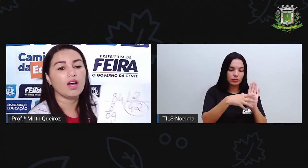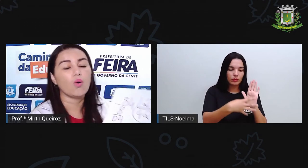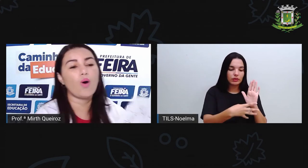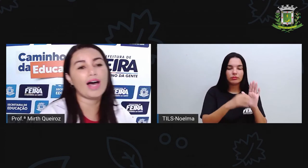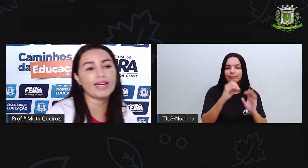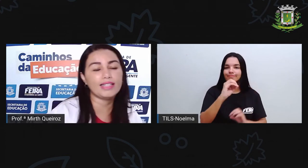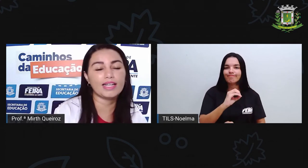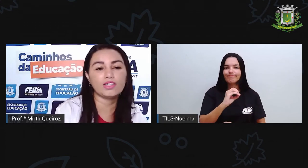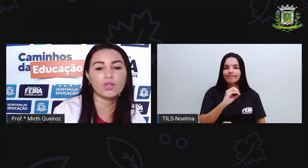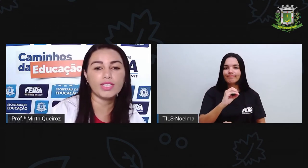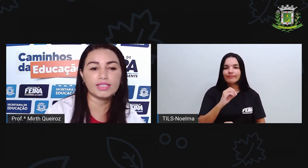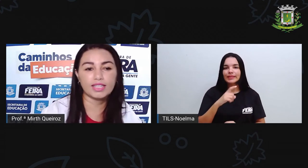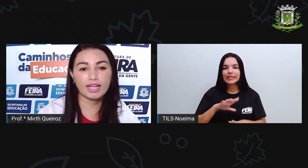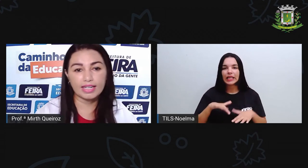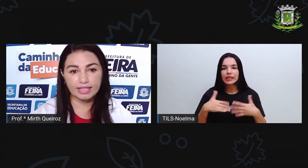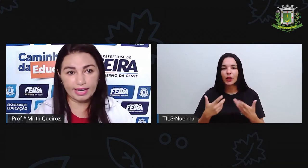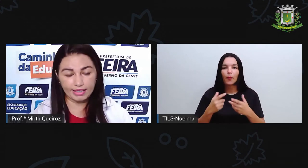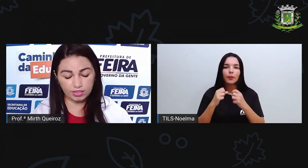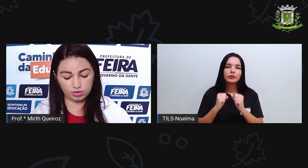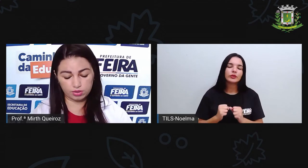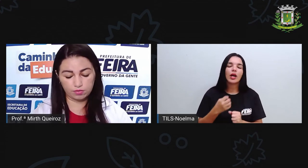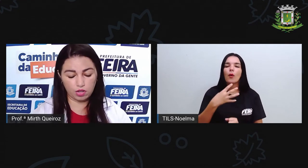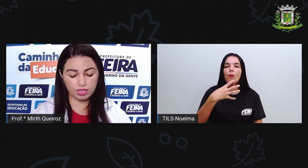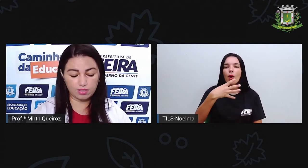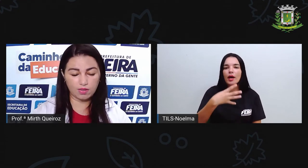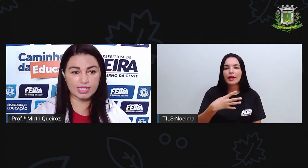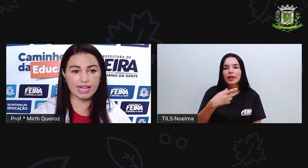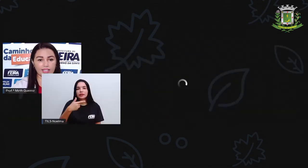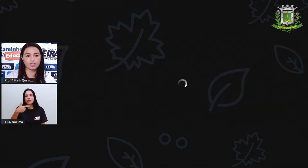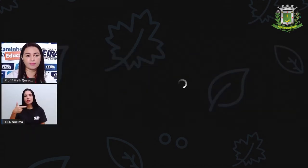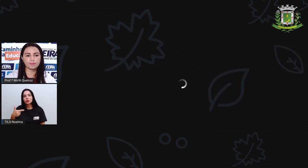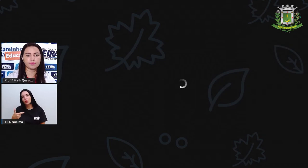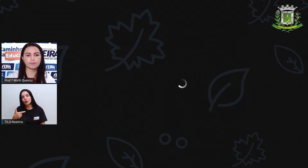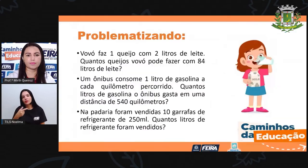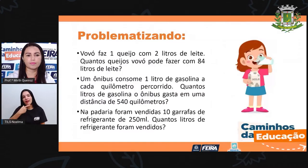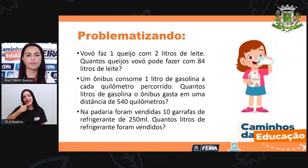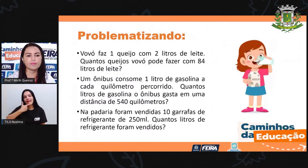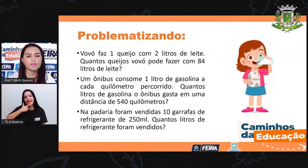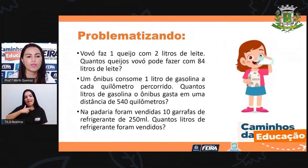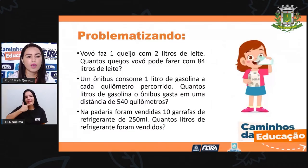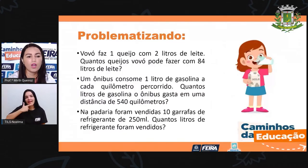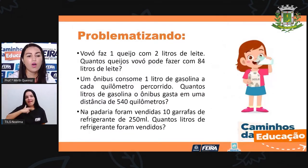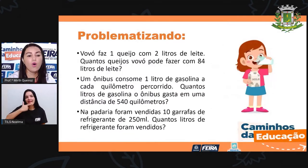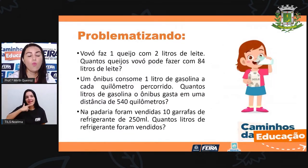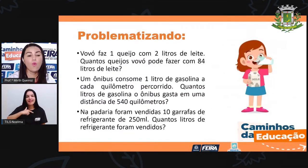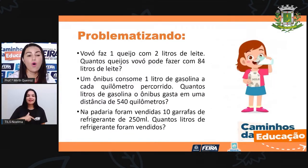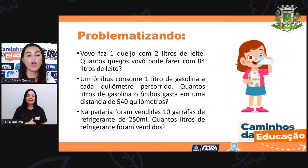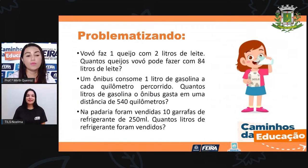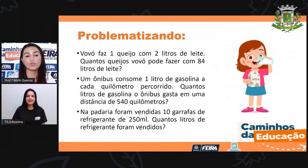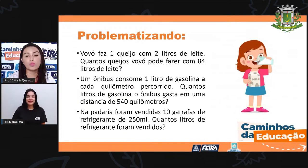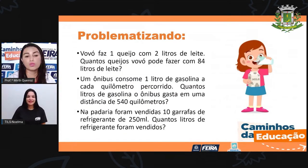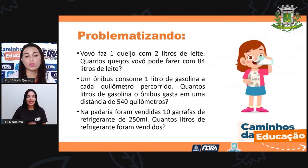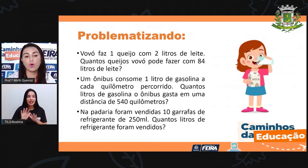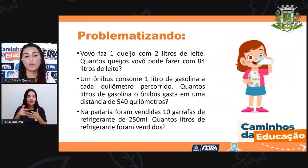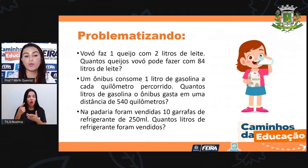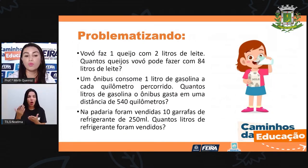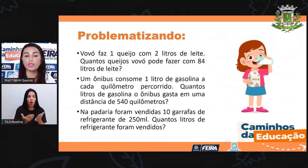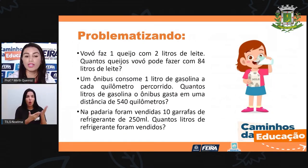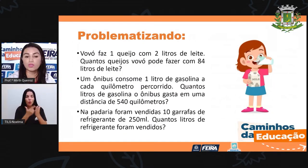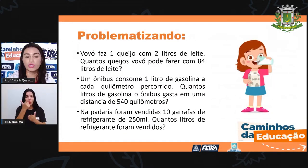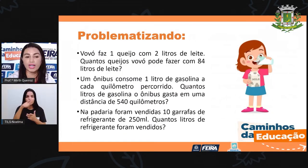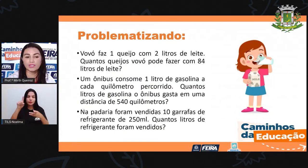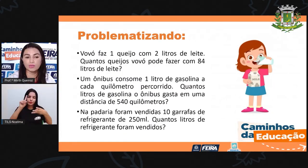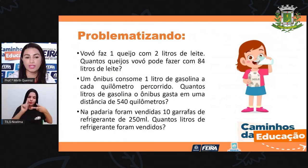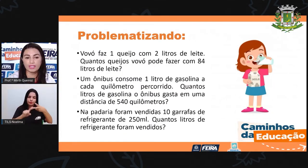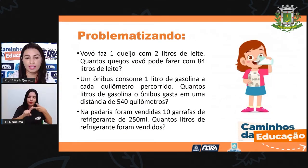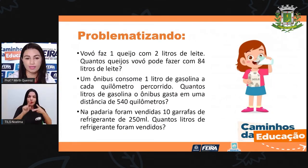queijos? 42 queijos. Voltando ao slide. Um ônibus consome 1